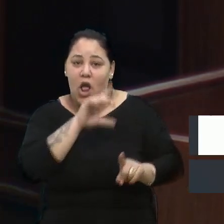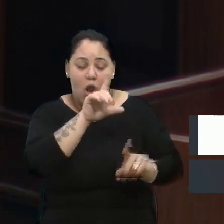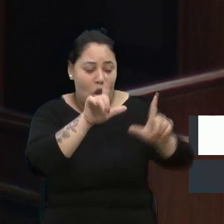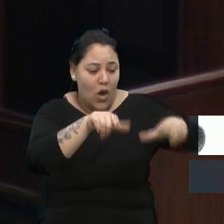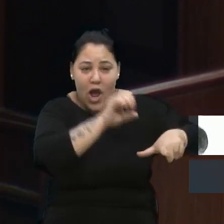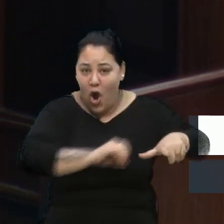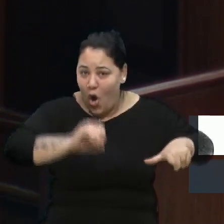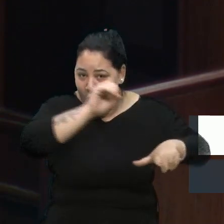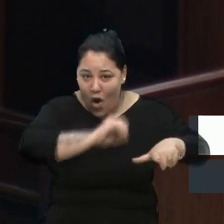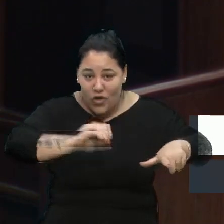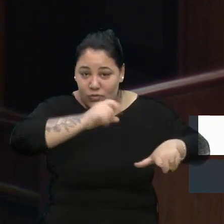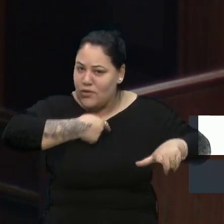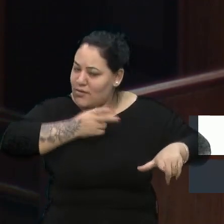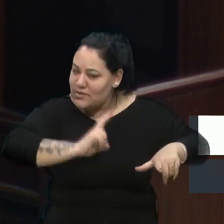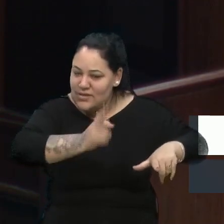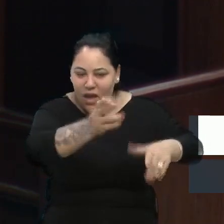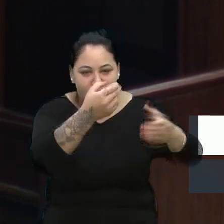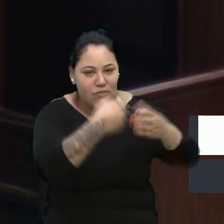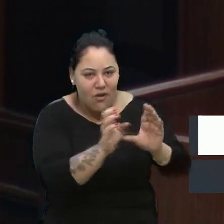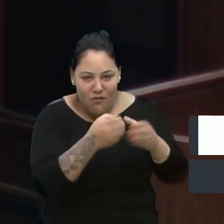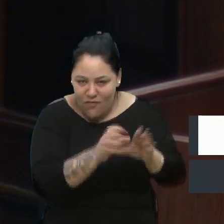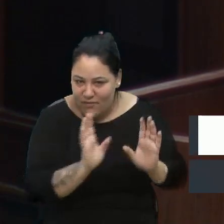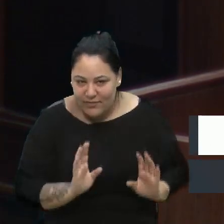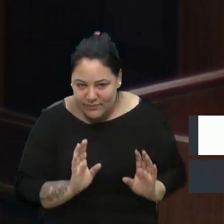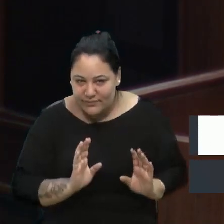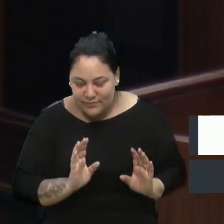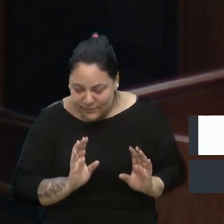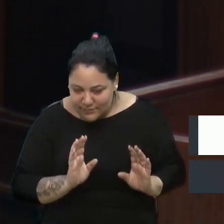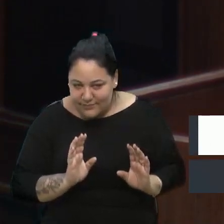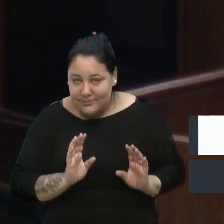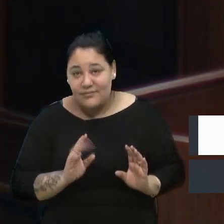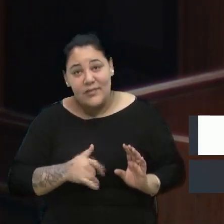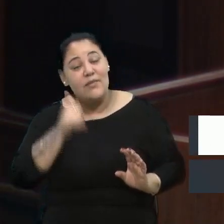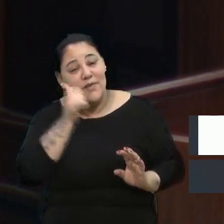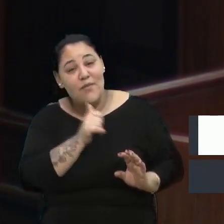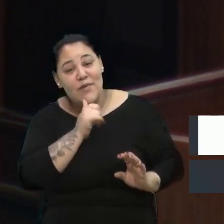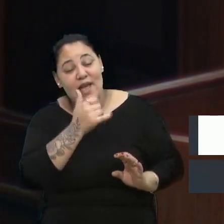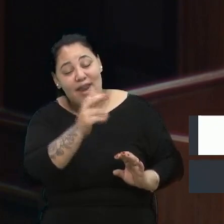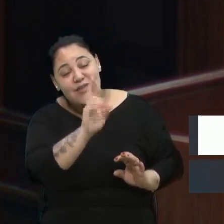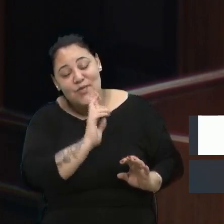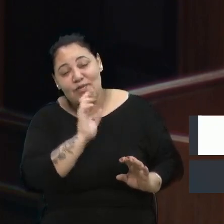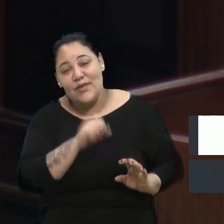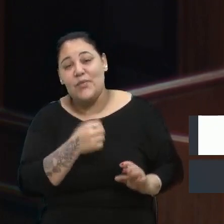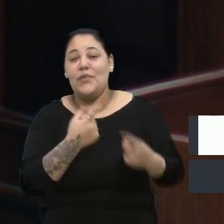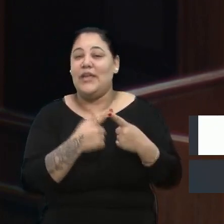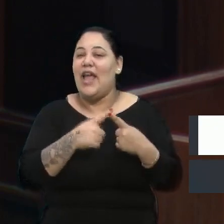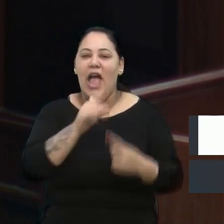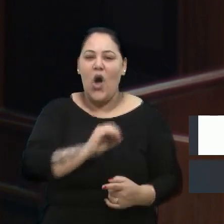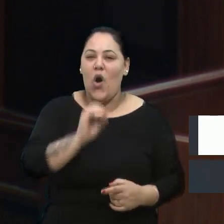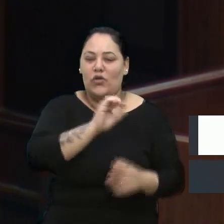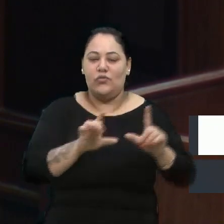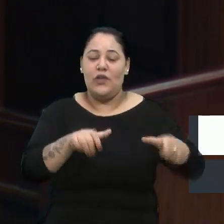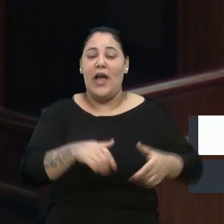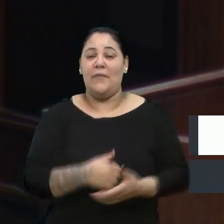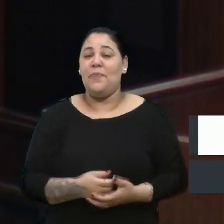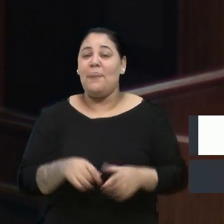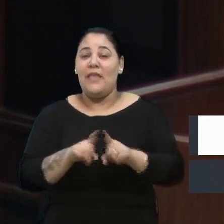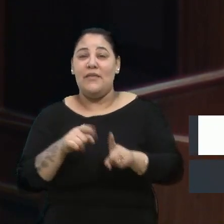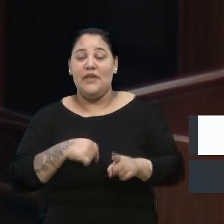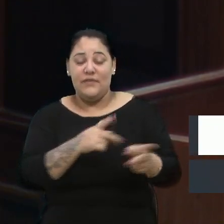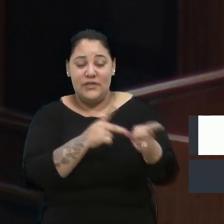Bom, né, com uma descrição dessa da esposa, realmente é isso, né? Eu, inclusive, estive ali no